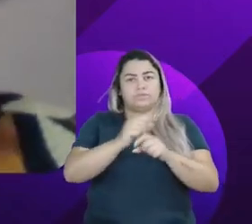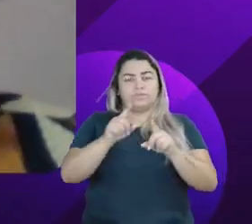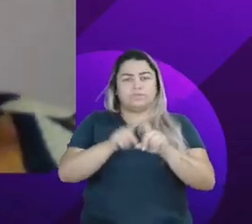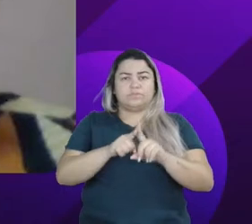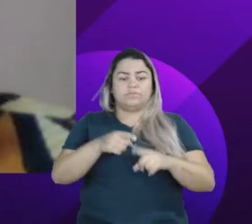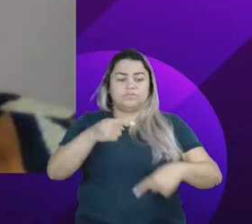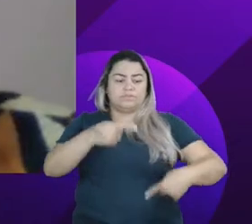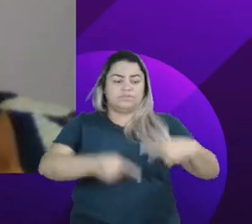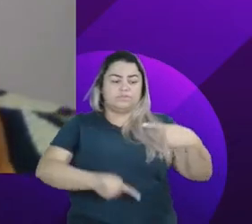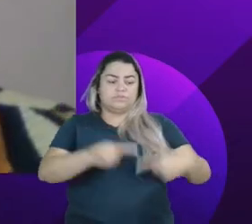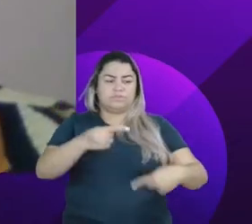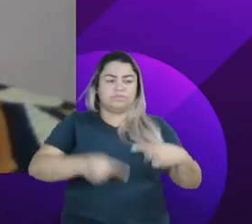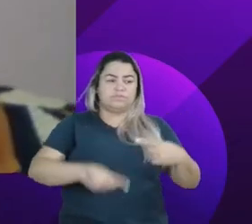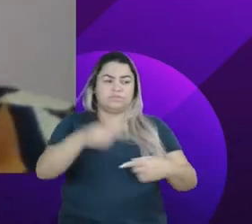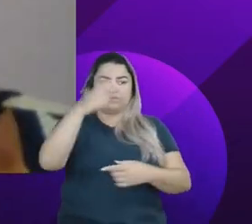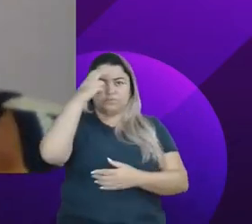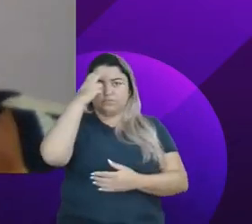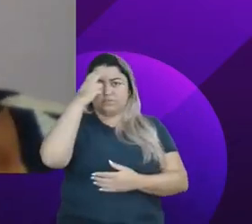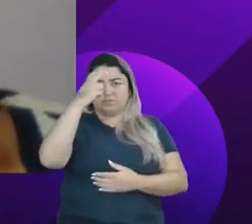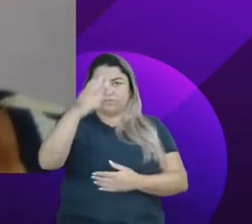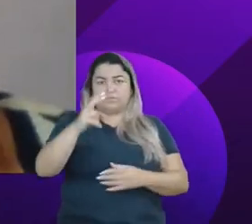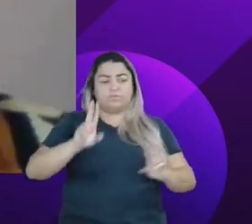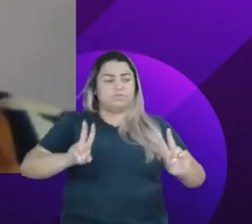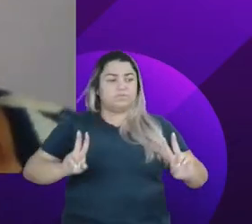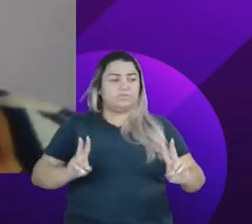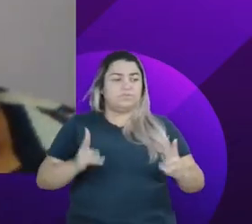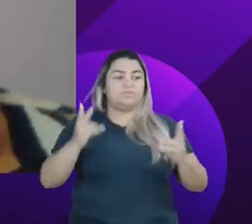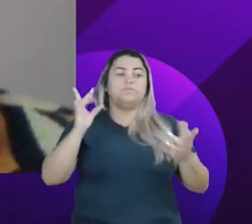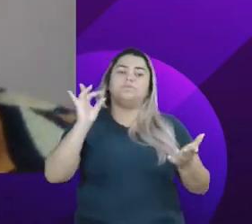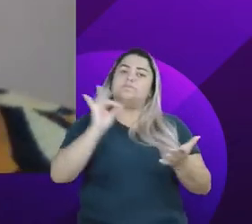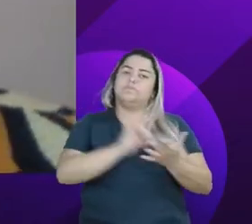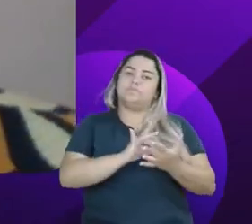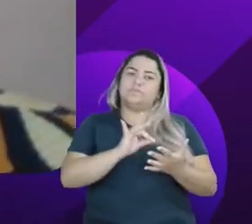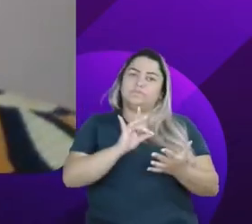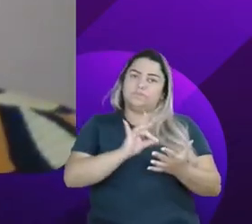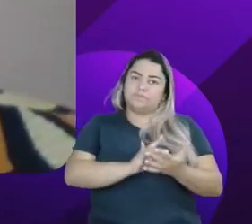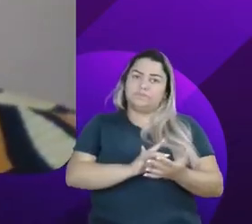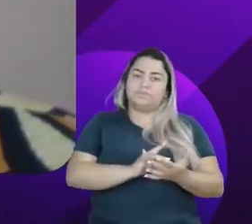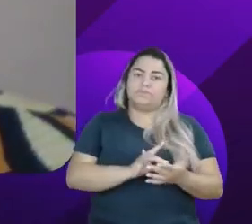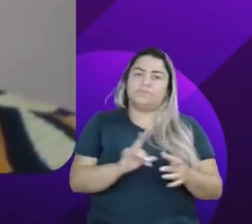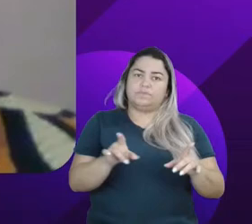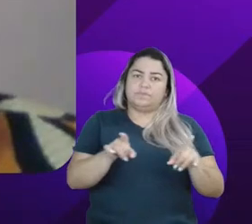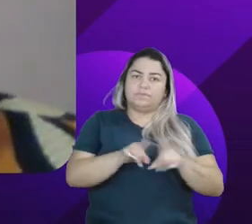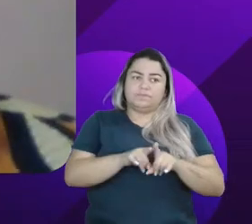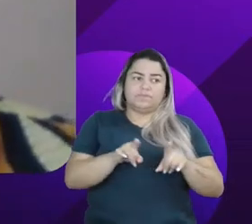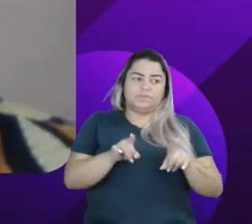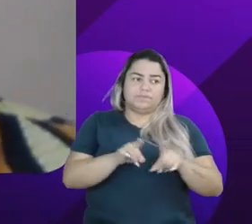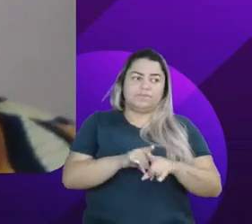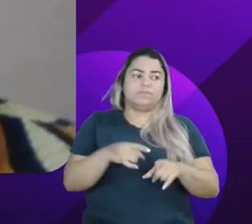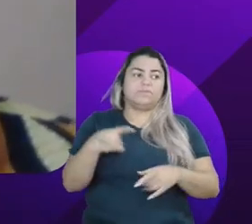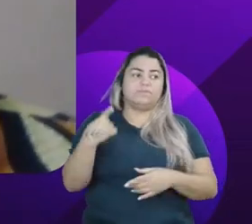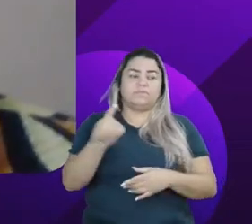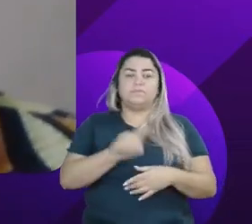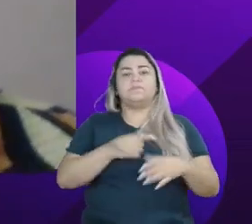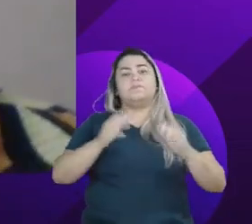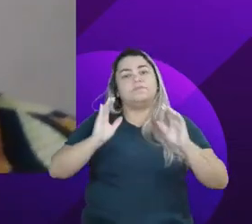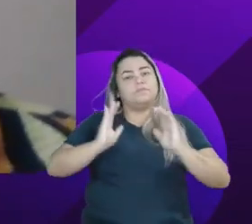uma política cultural de valorização, de fato, aquilo que é a nossa